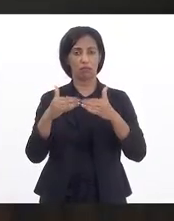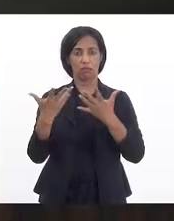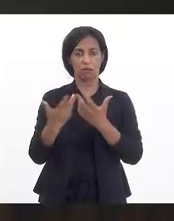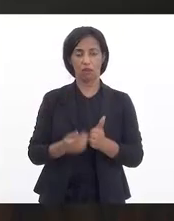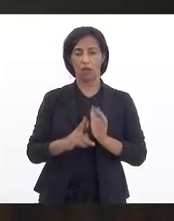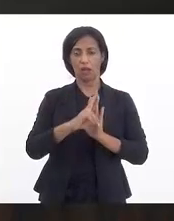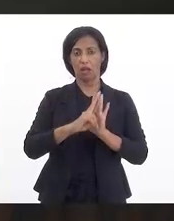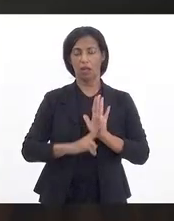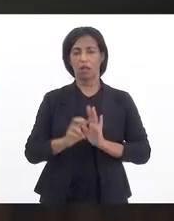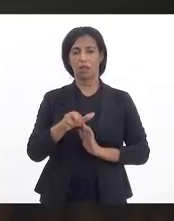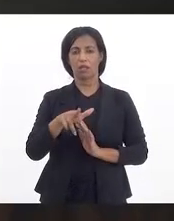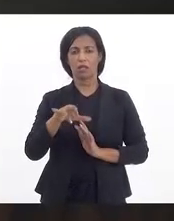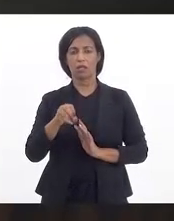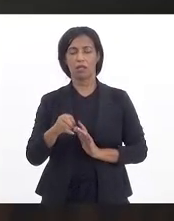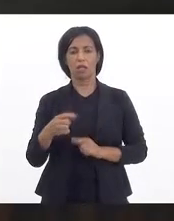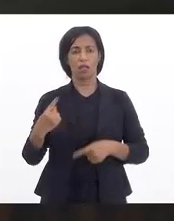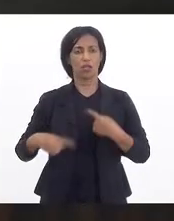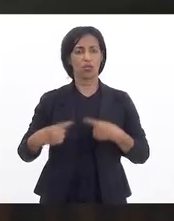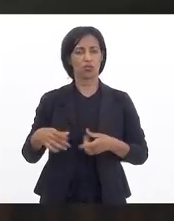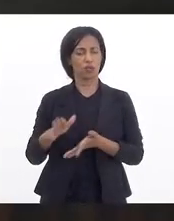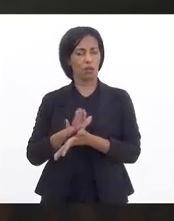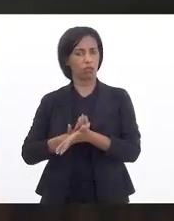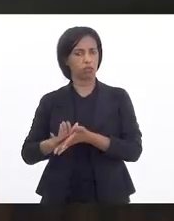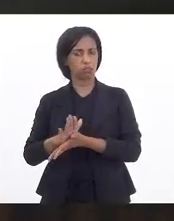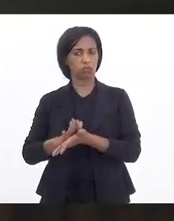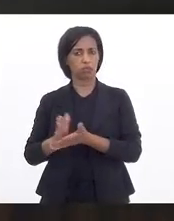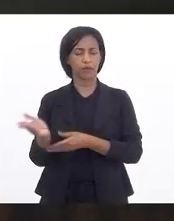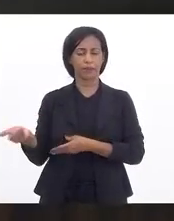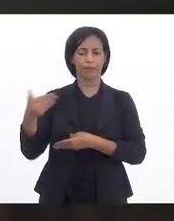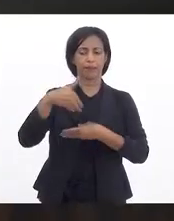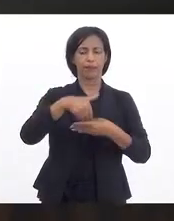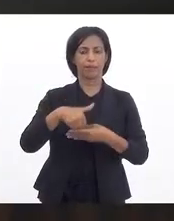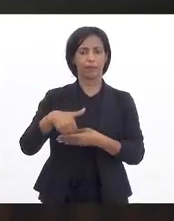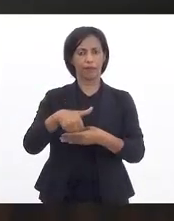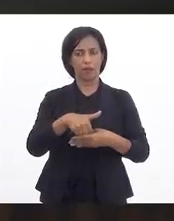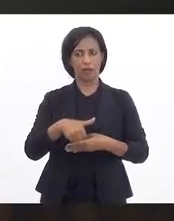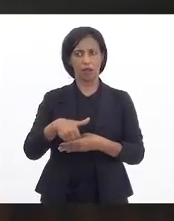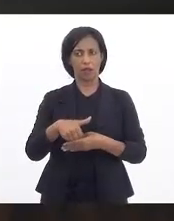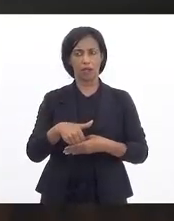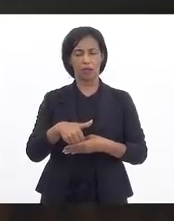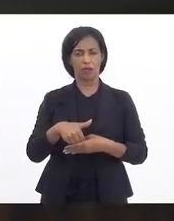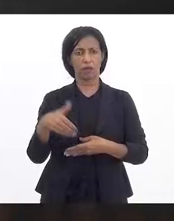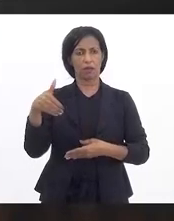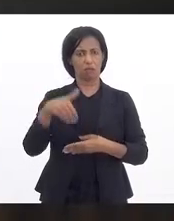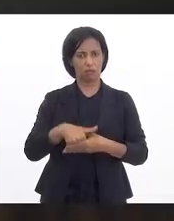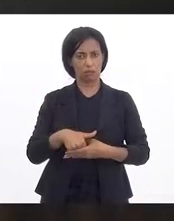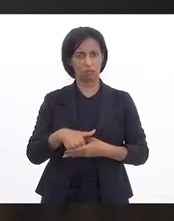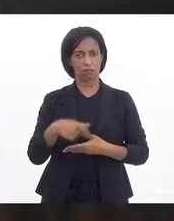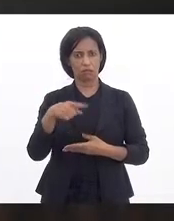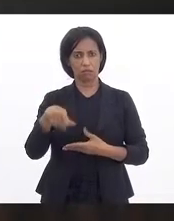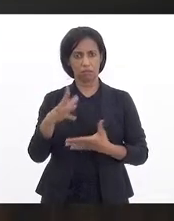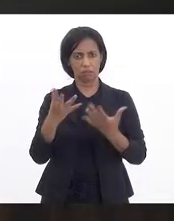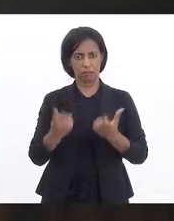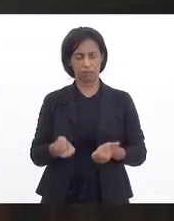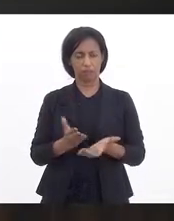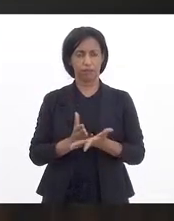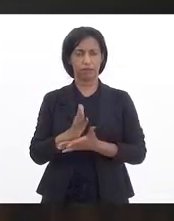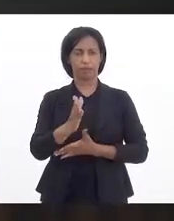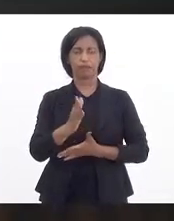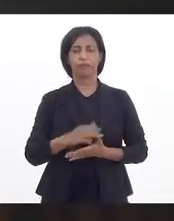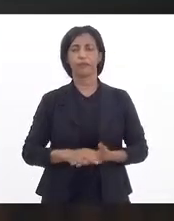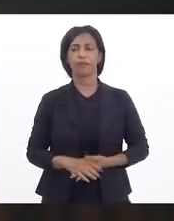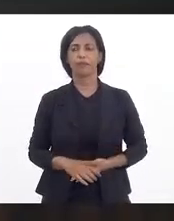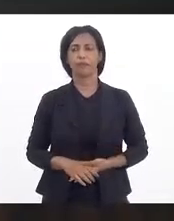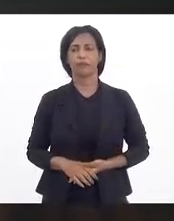relator Deputado Sérgio Fernandes em discussão não havendo Quem Queira discutir encerrada a discussão em votação se você quer problemas Como